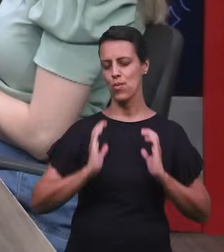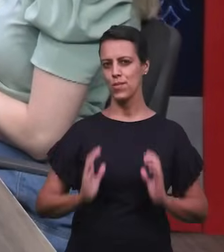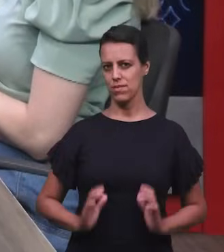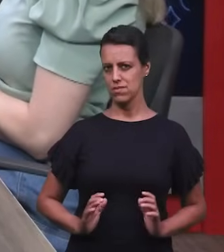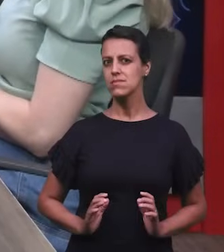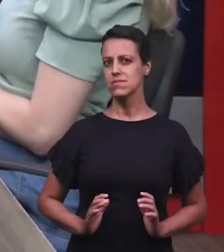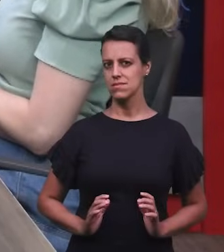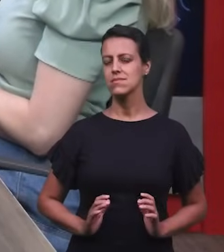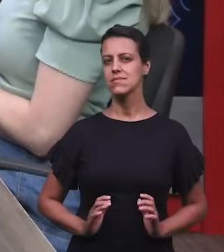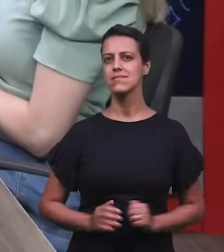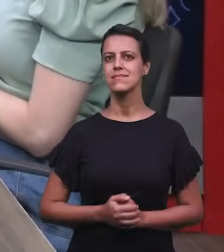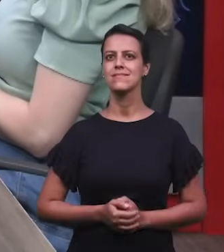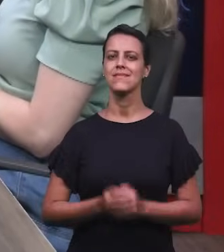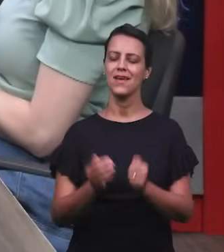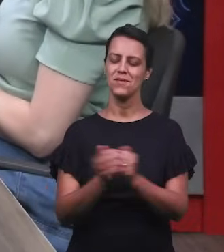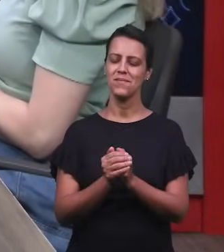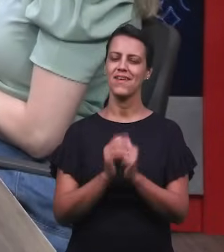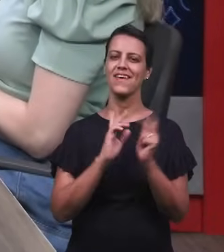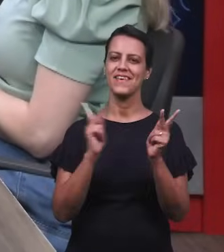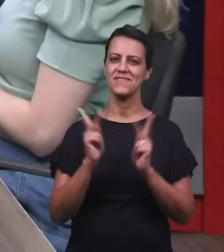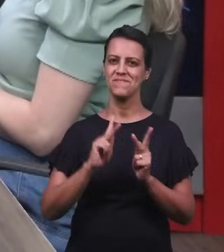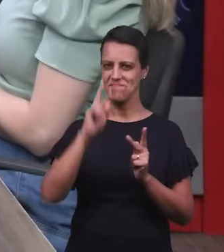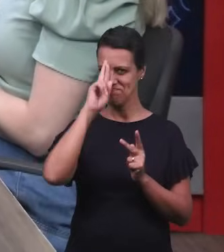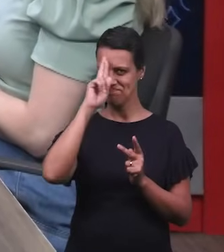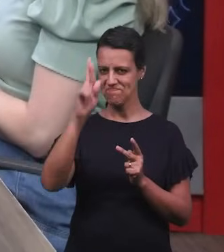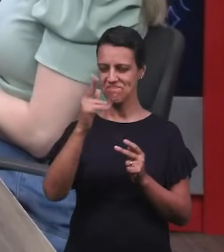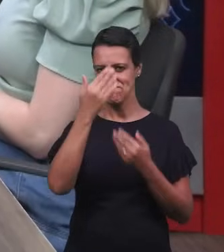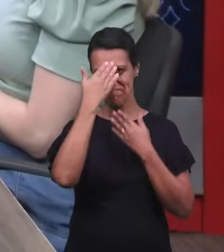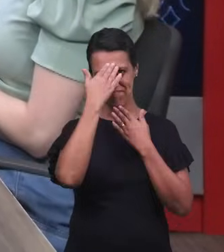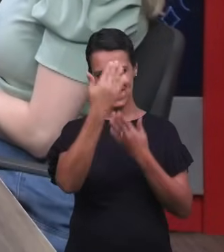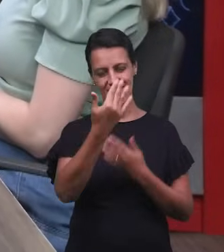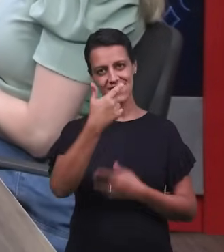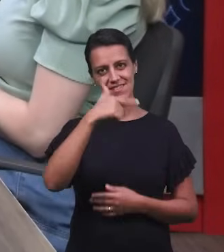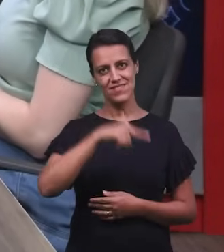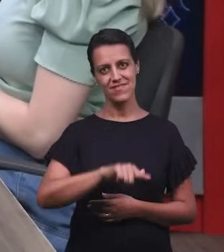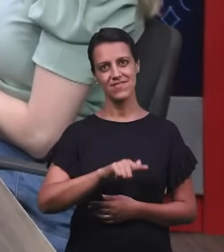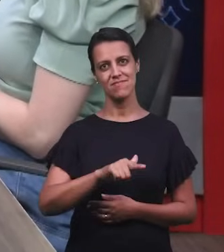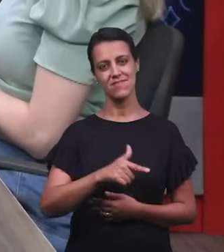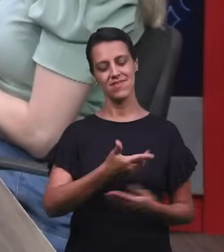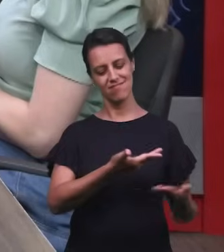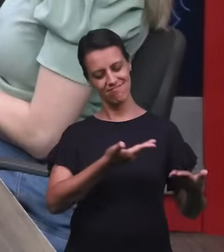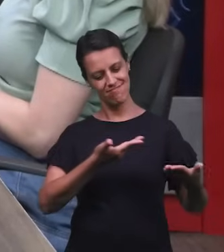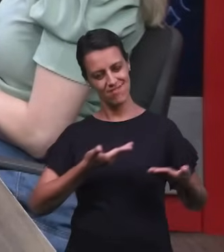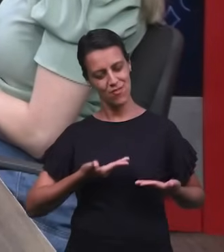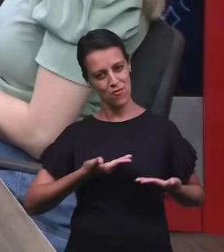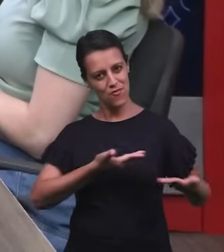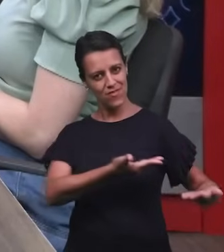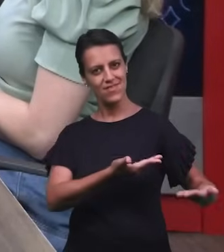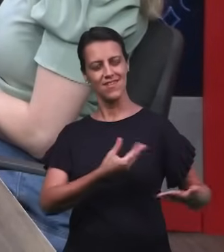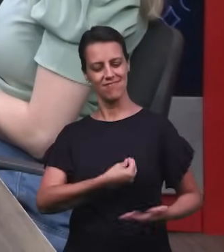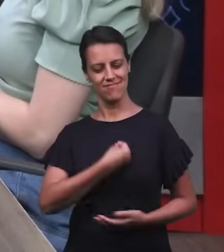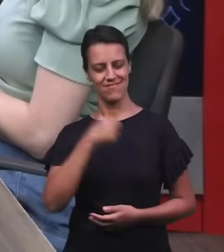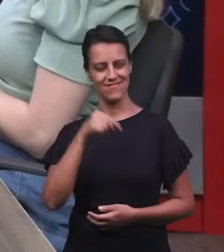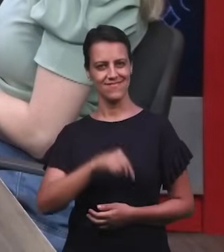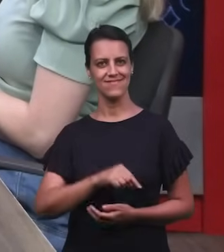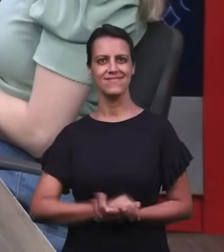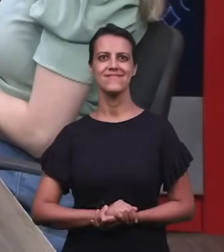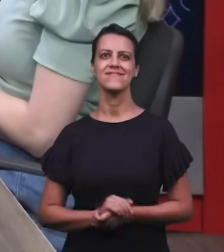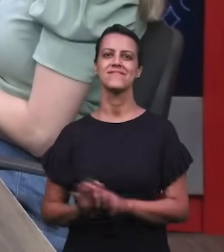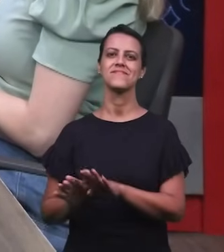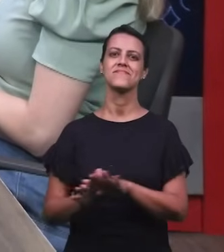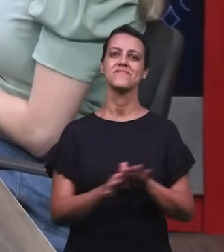mim. Amém, irmã? Paz do Senhor, tudo Paz bem? Paz do Senhor. Obrigada mais uma vez pela oportunidade de estar aqui com os irmãos. Amém, glória